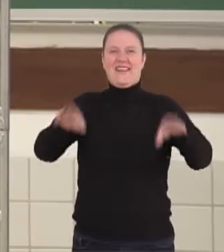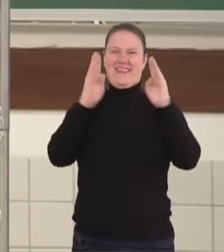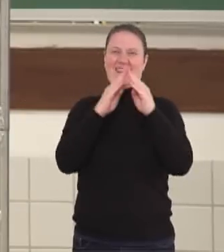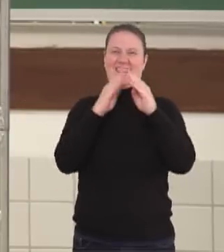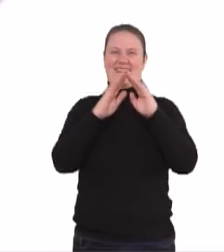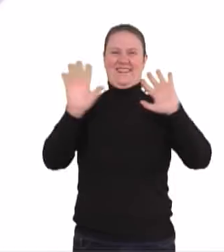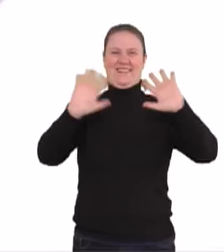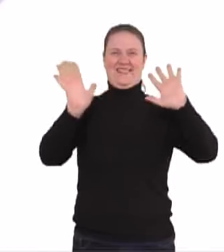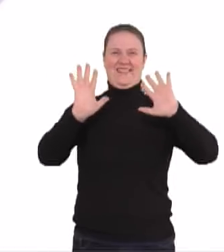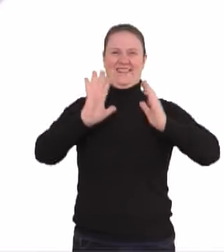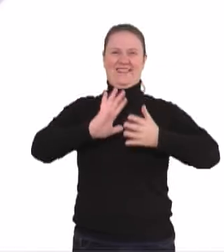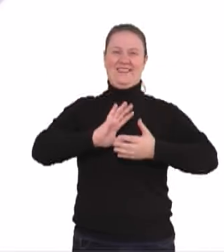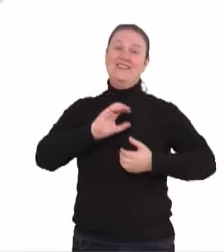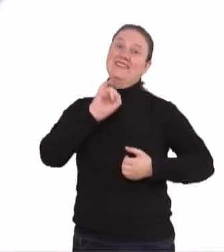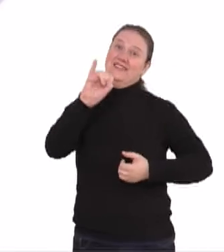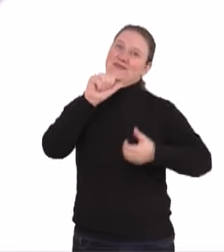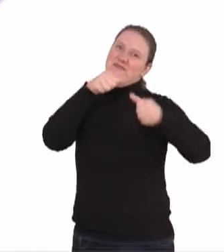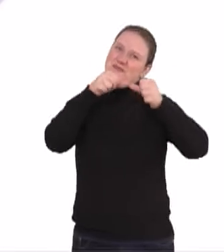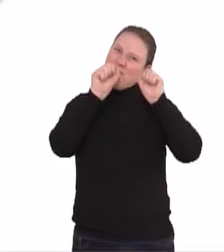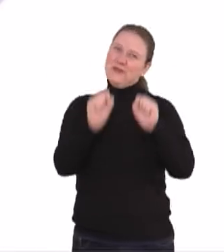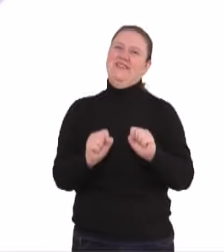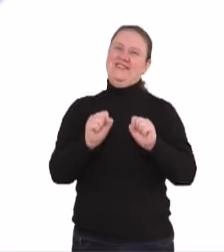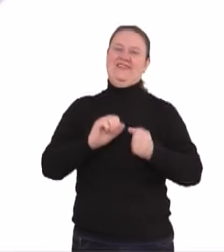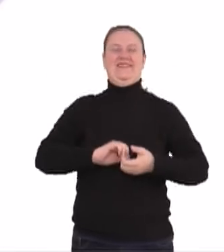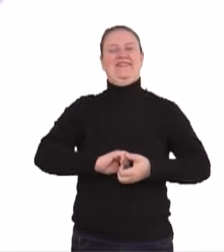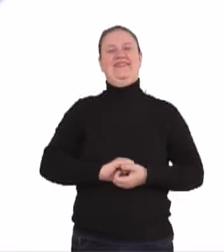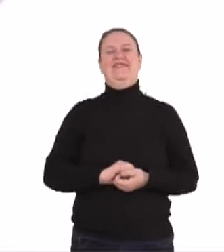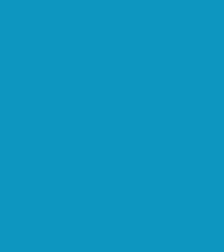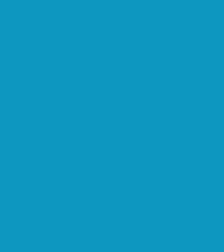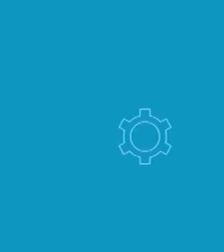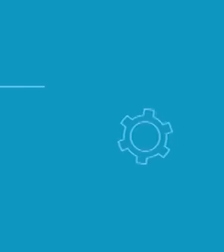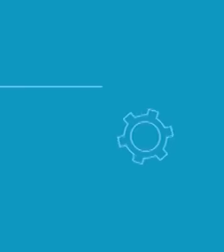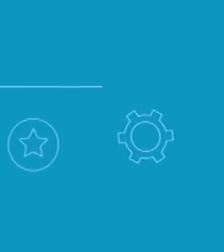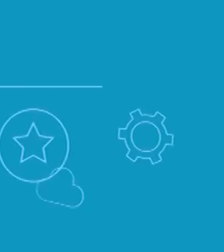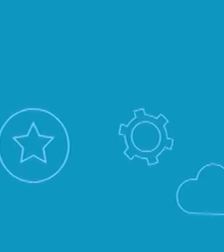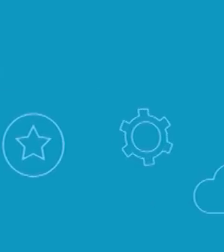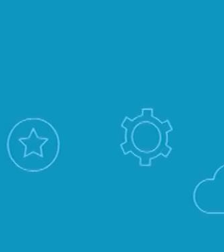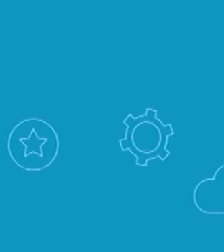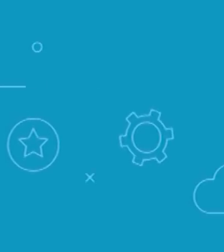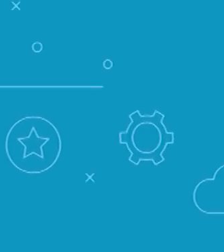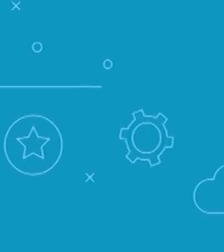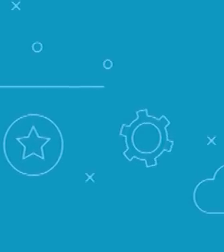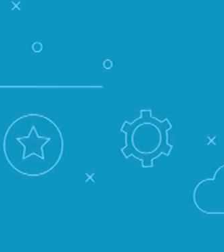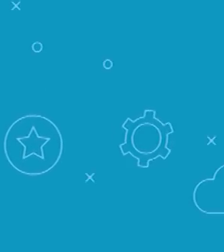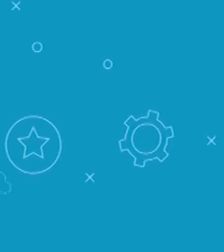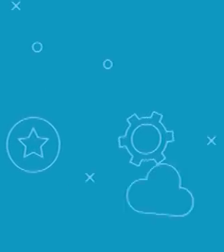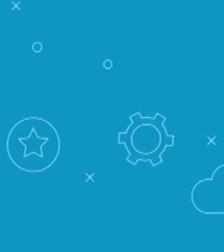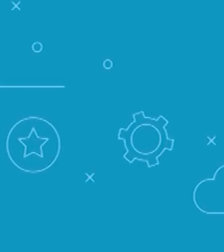casa.